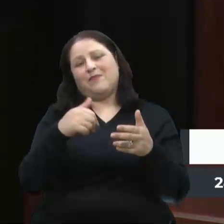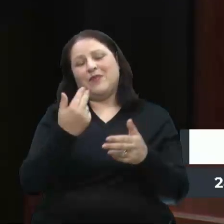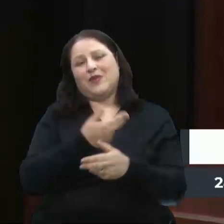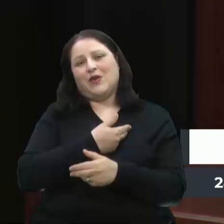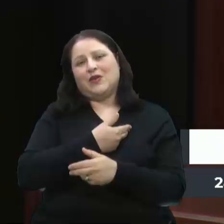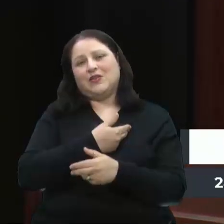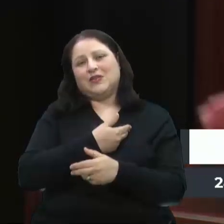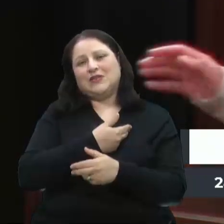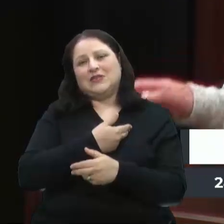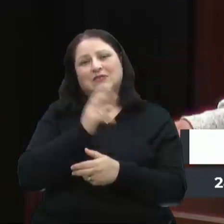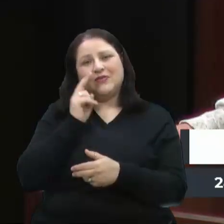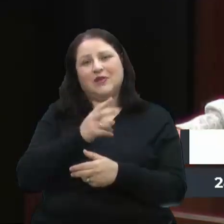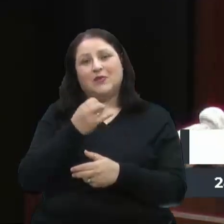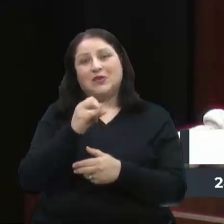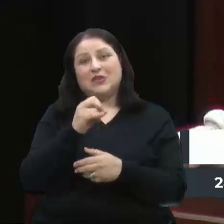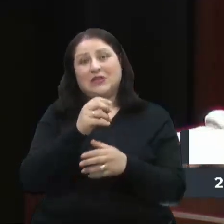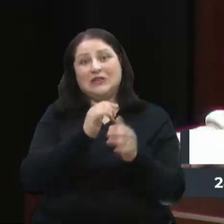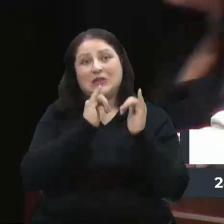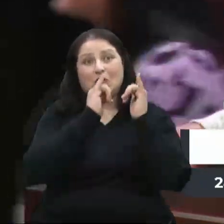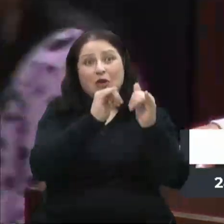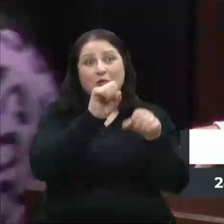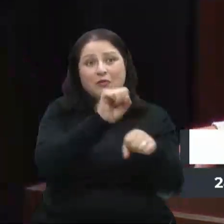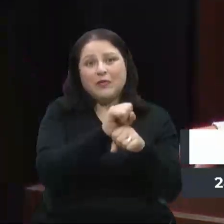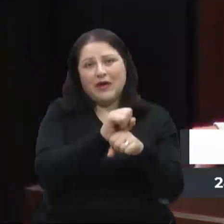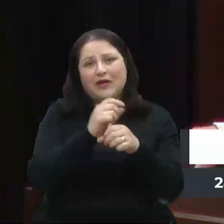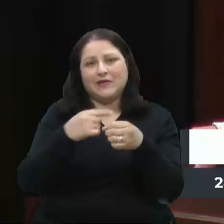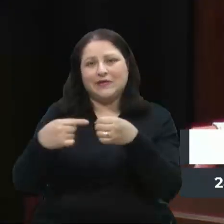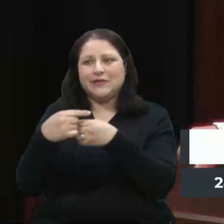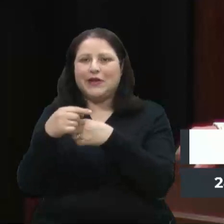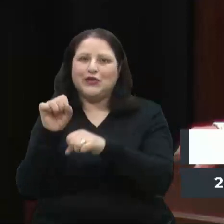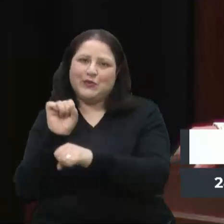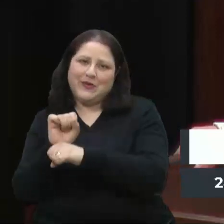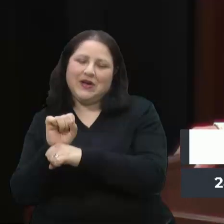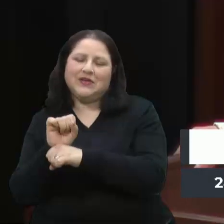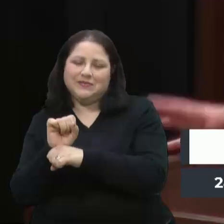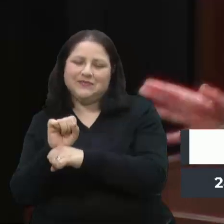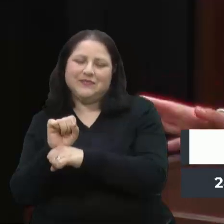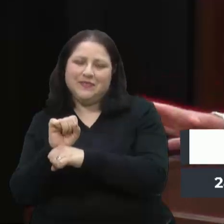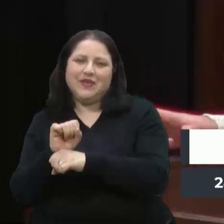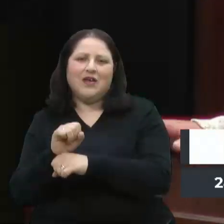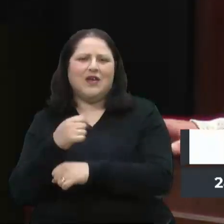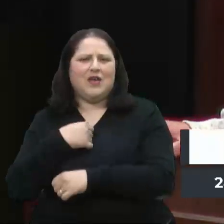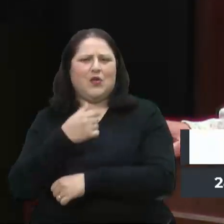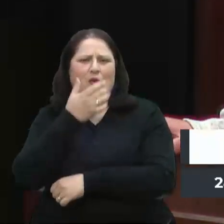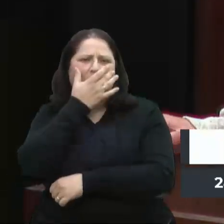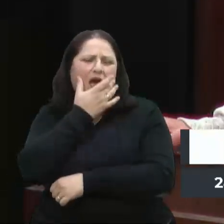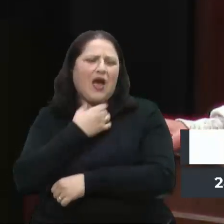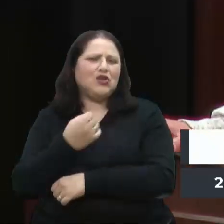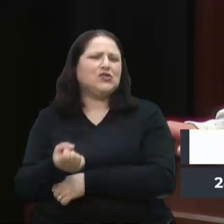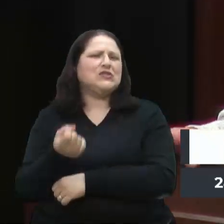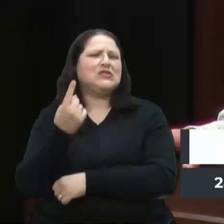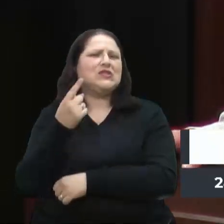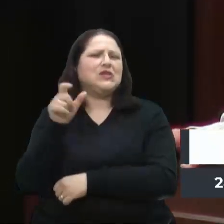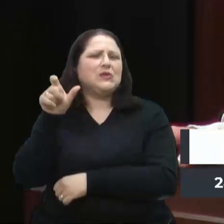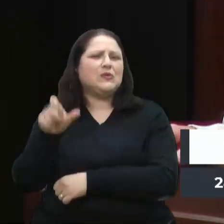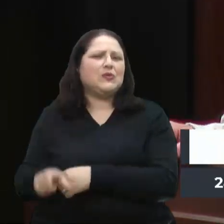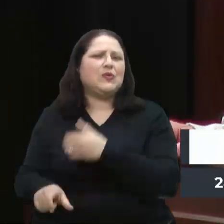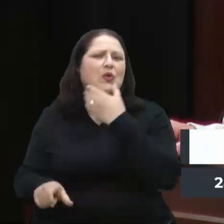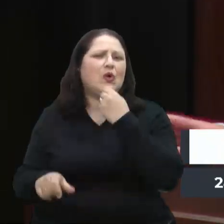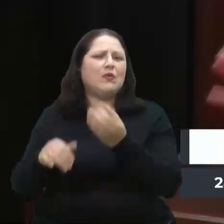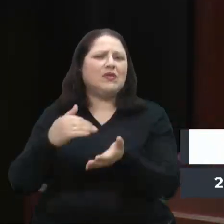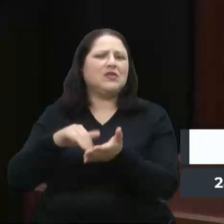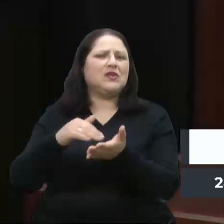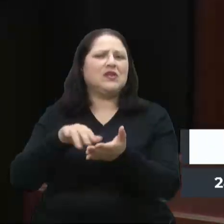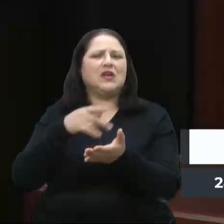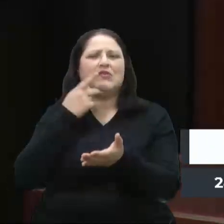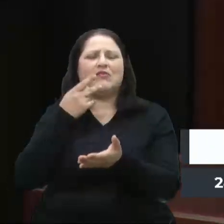sim, a cidade como um todo. Quero dizer que eu acho bem estranho o secretário falar que,